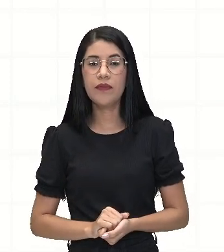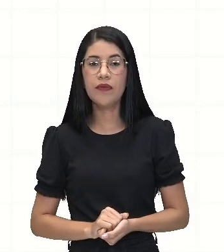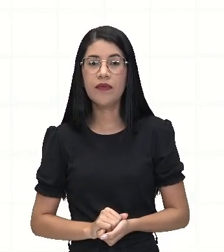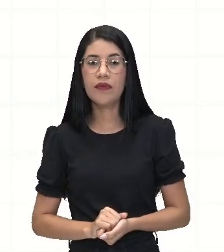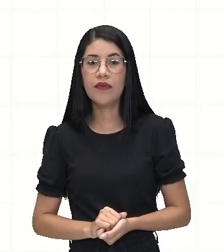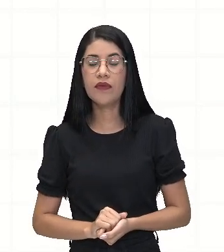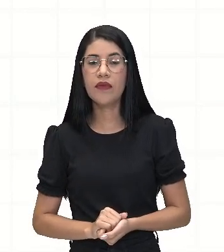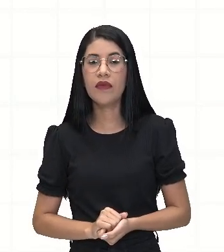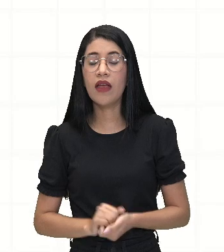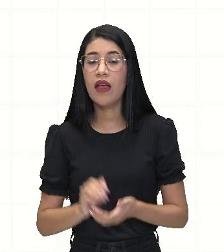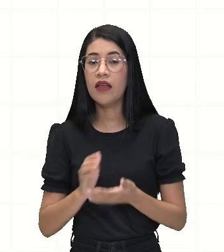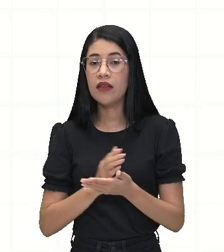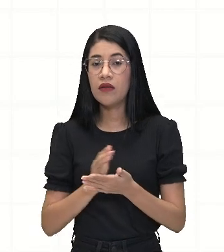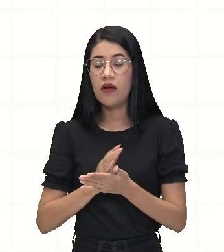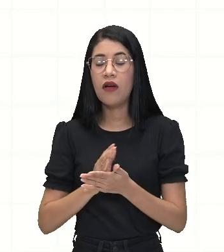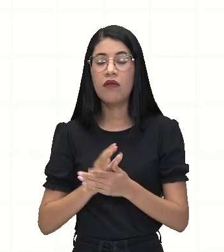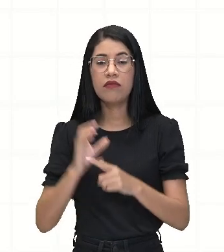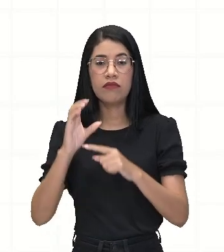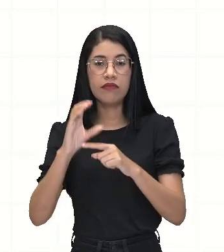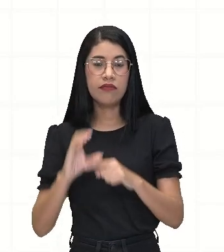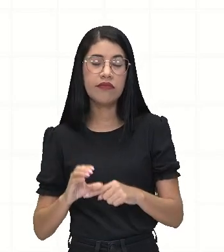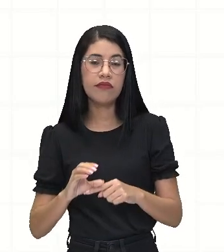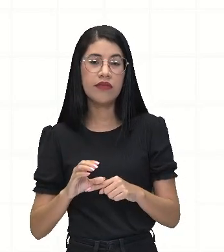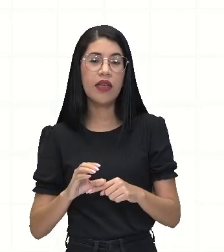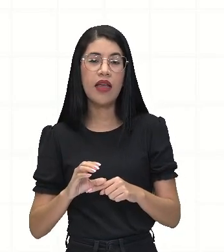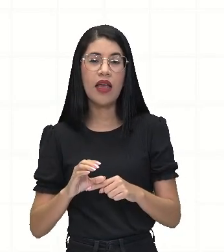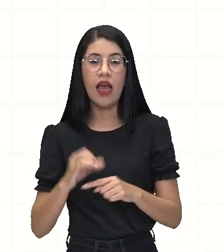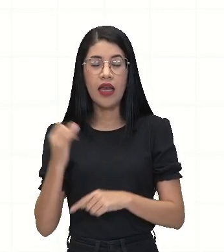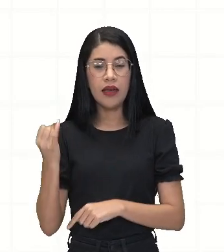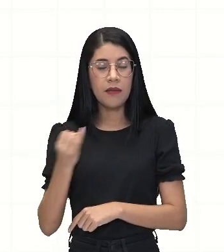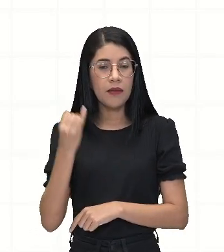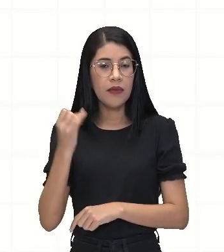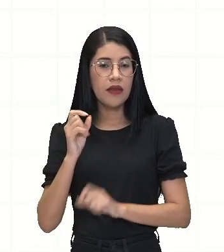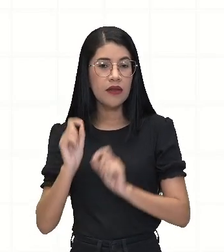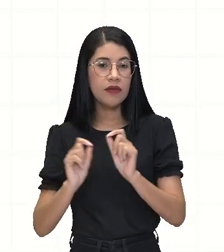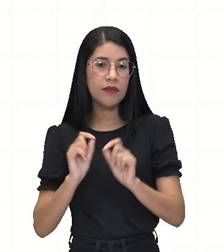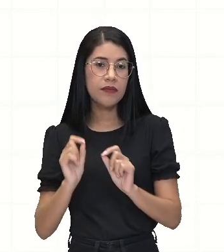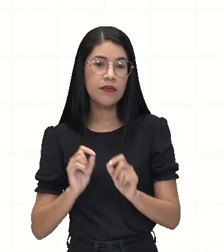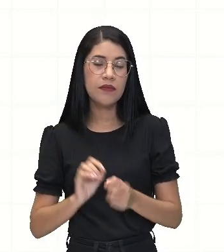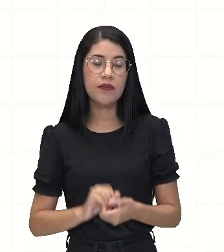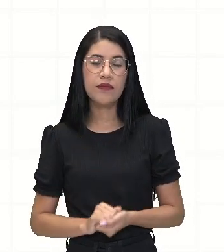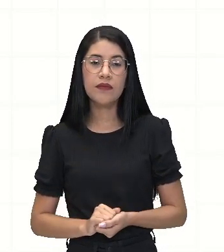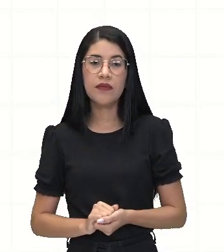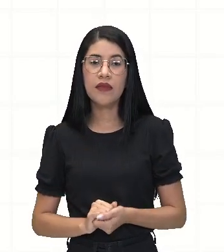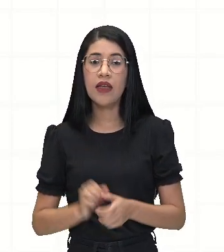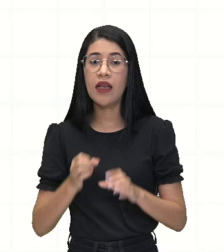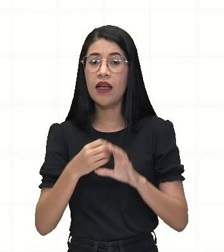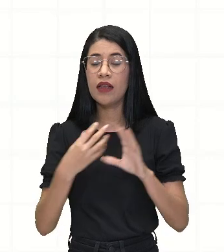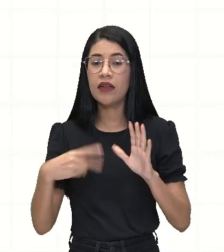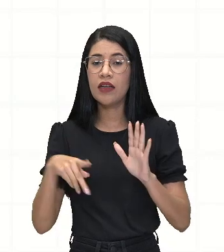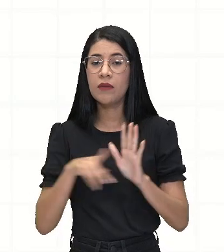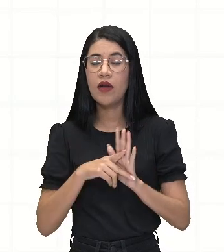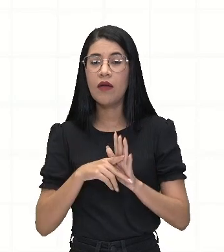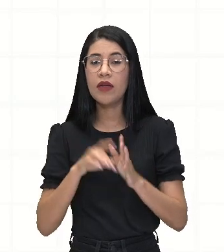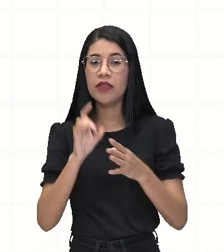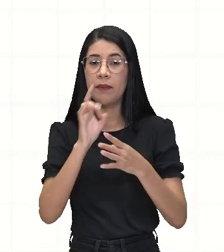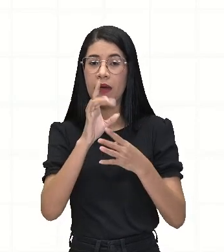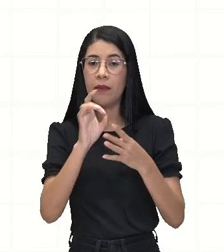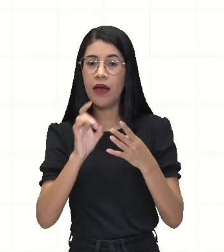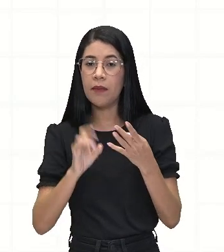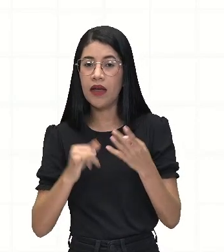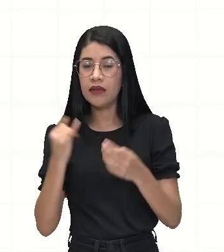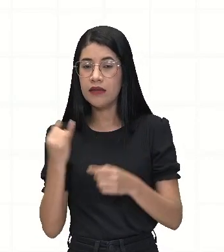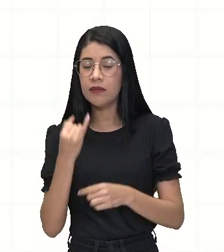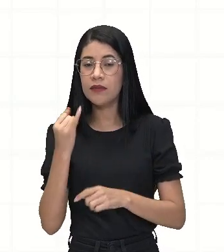das capitanias hereditárias mais importantes, a gente vai observar as características de cada uma delas,